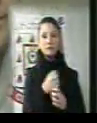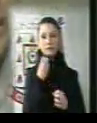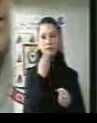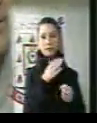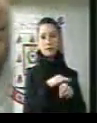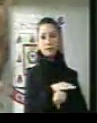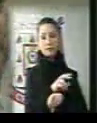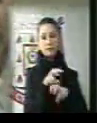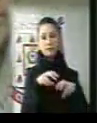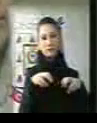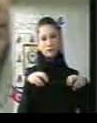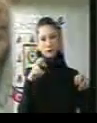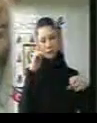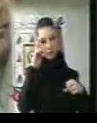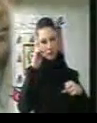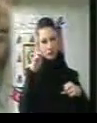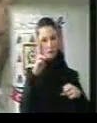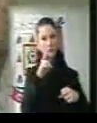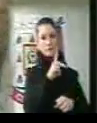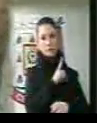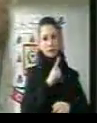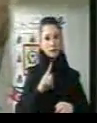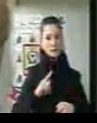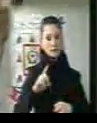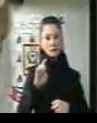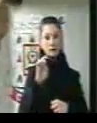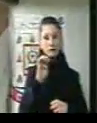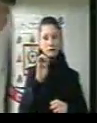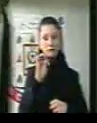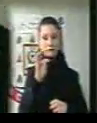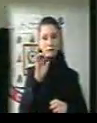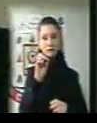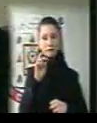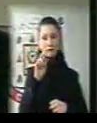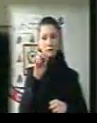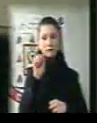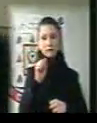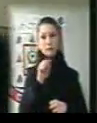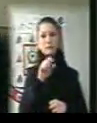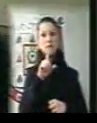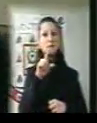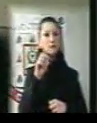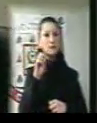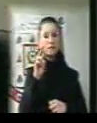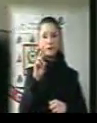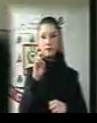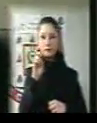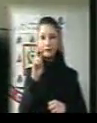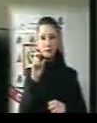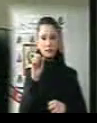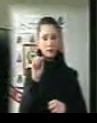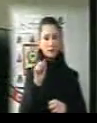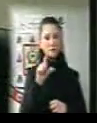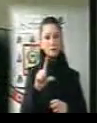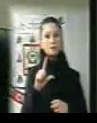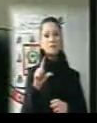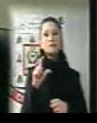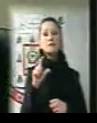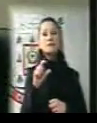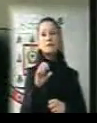Boa noite. A mesa, presidente de Infra, Vanderlei Agostini, Lorival Pizzolo, de Infra do Sul do